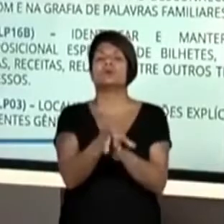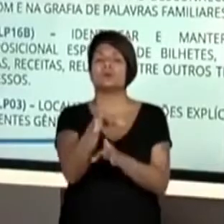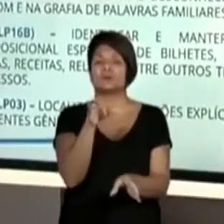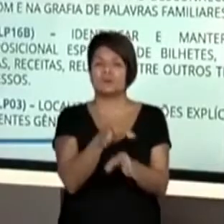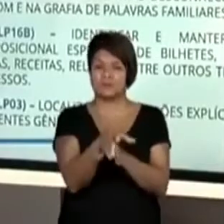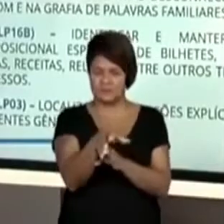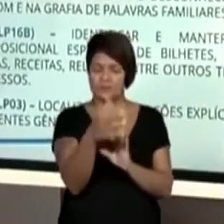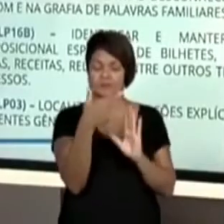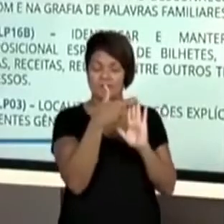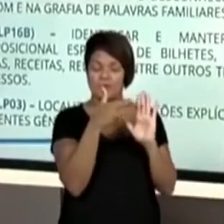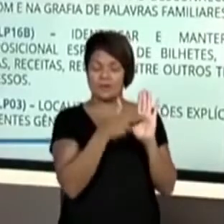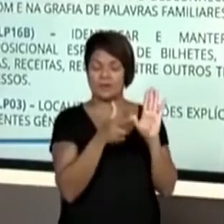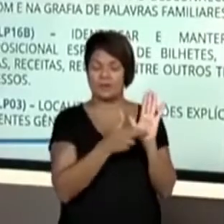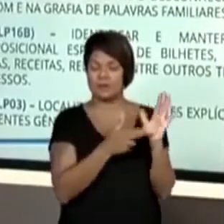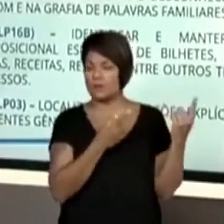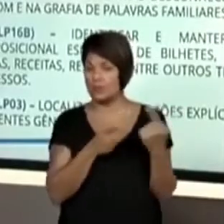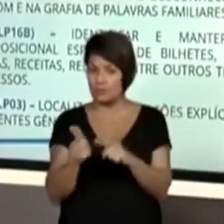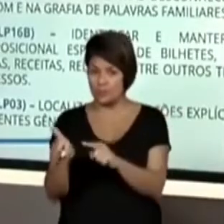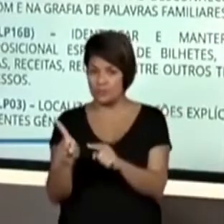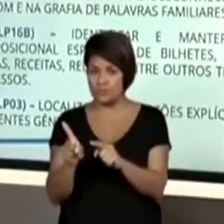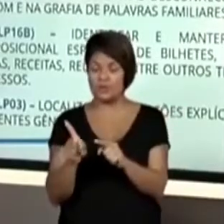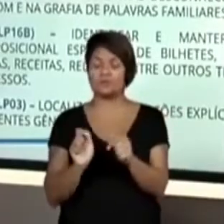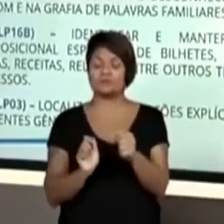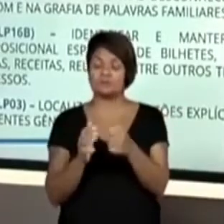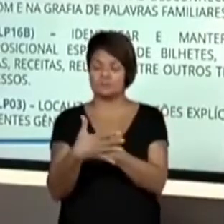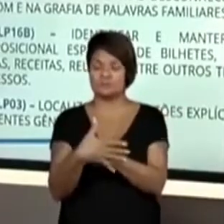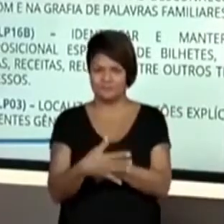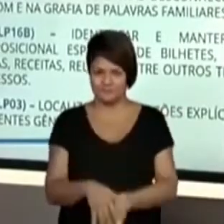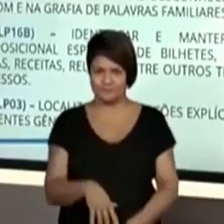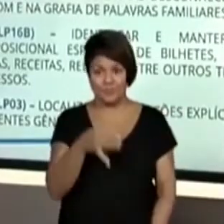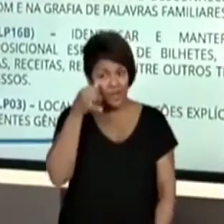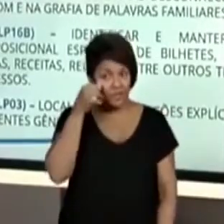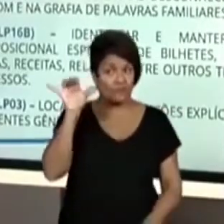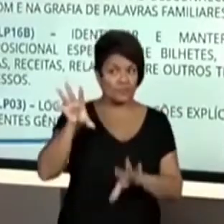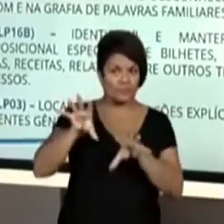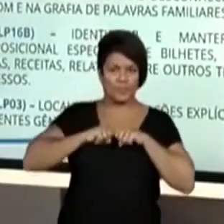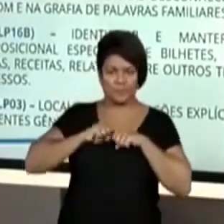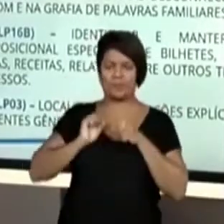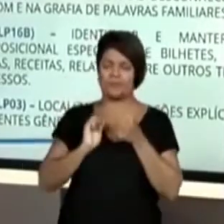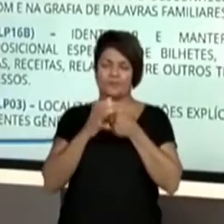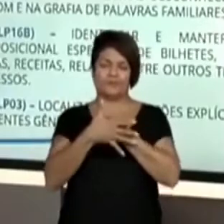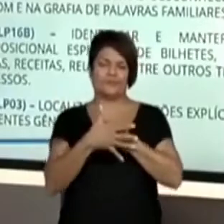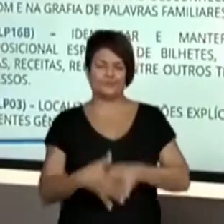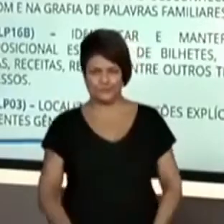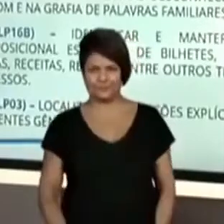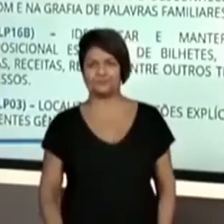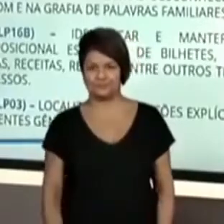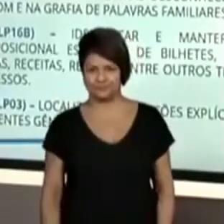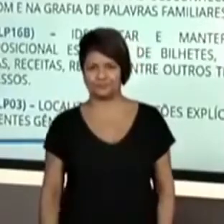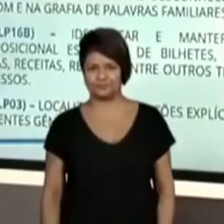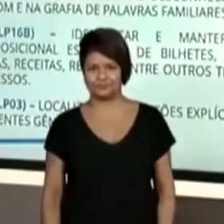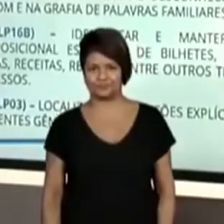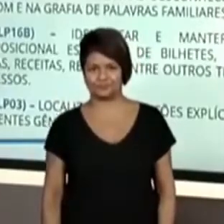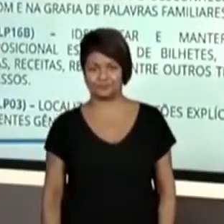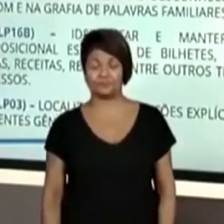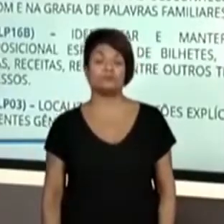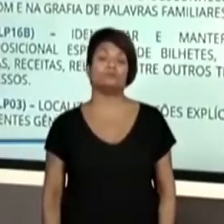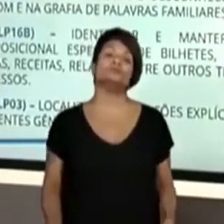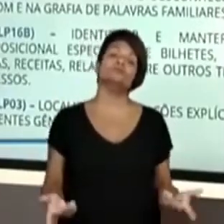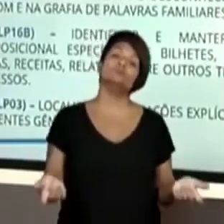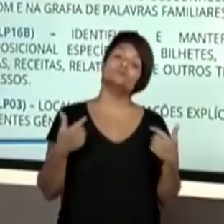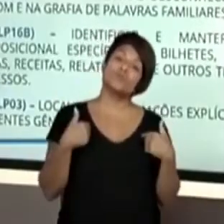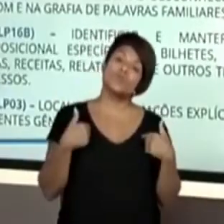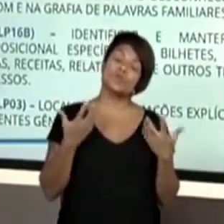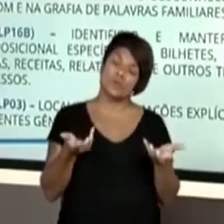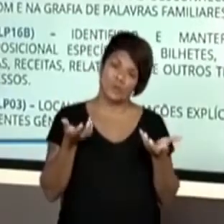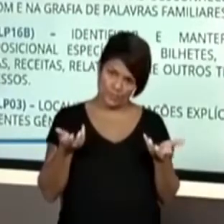e protocolos sobre prevenção da Covid-19. E eu quero